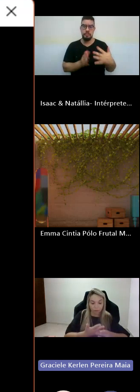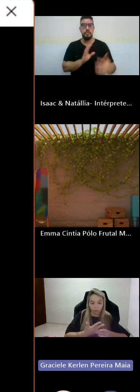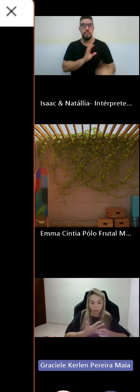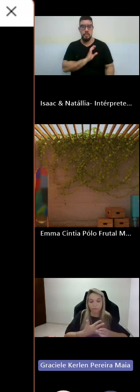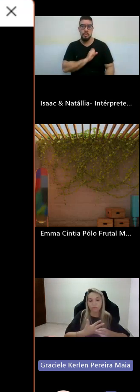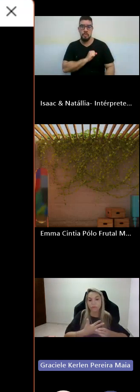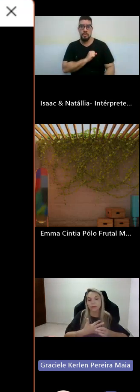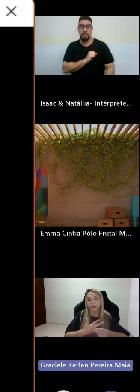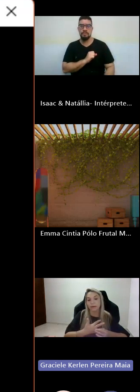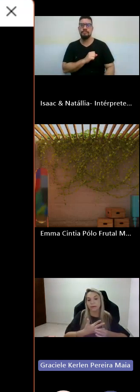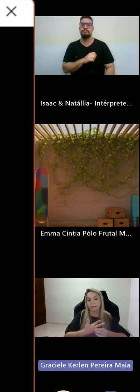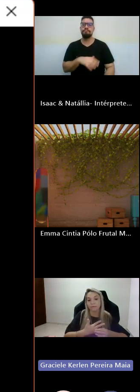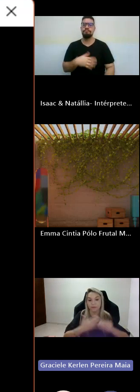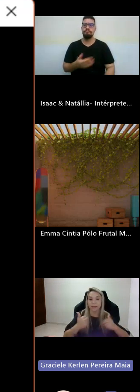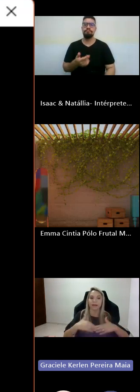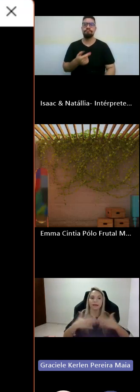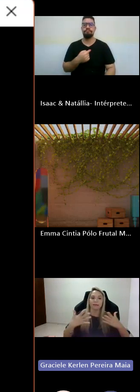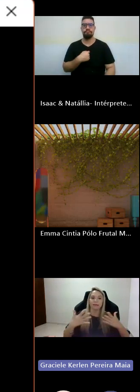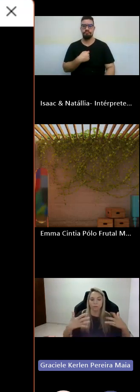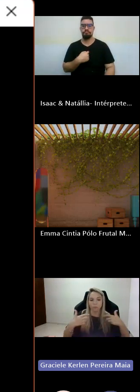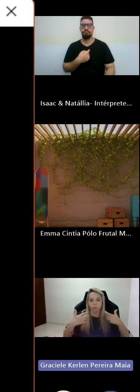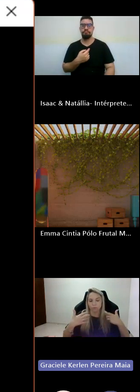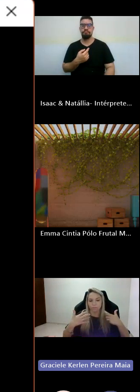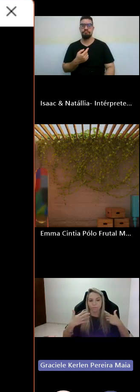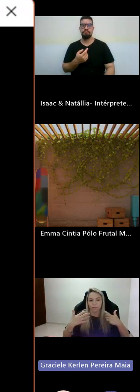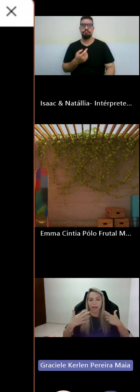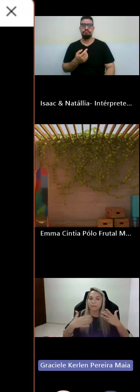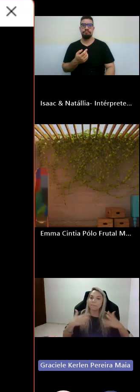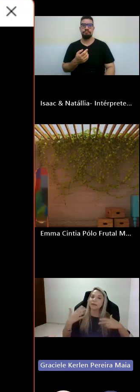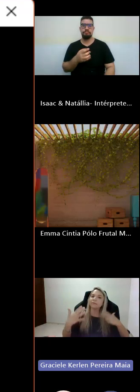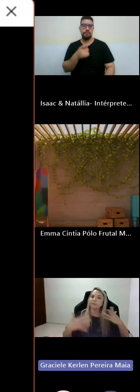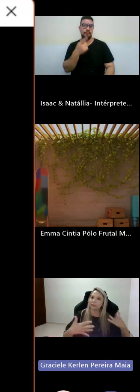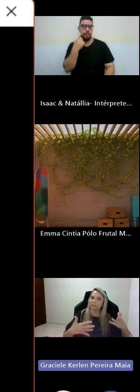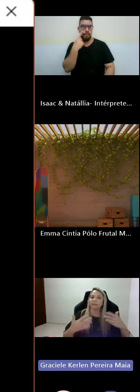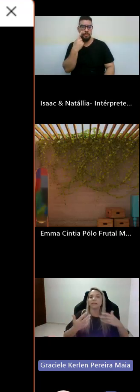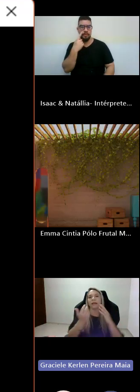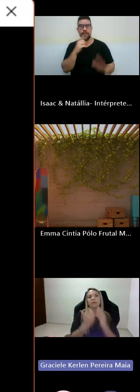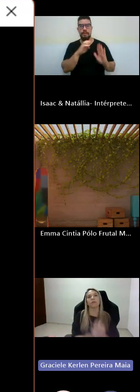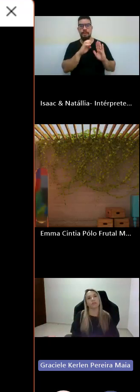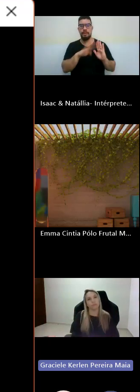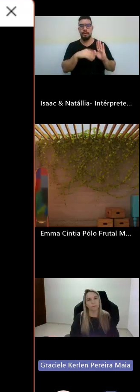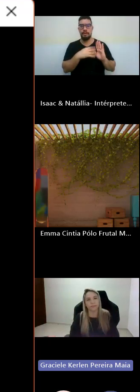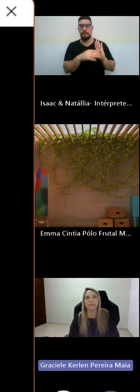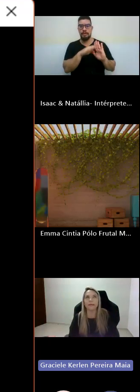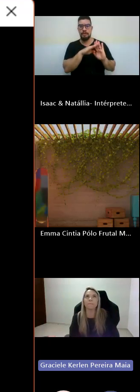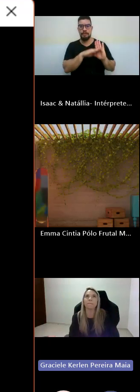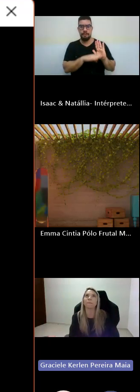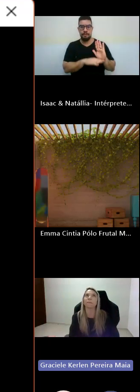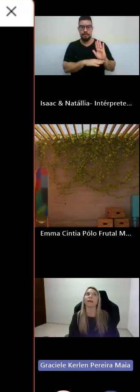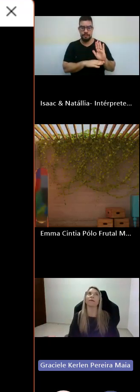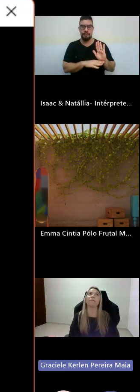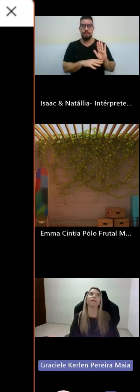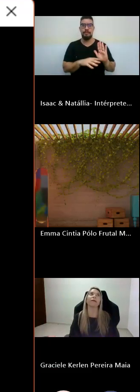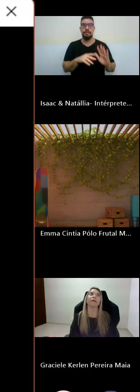aí, quando eu fui ver, né, a ementa que tem no nosso